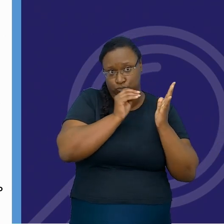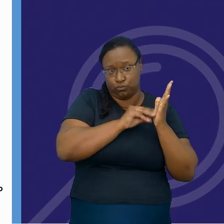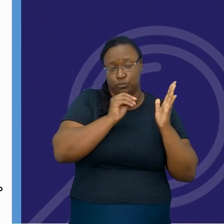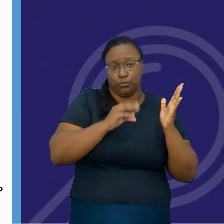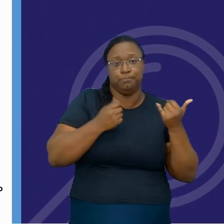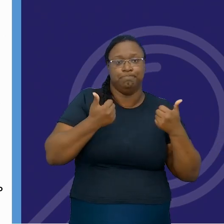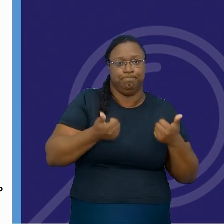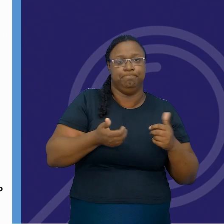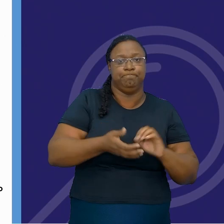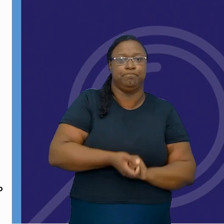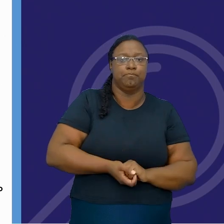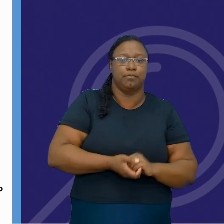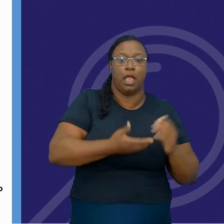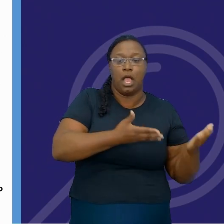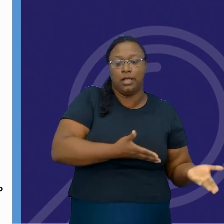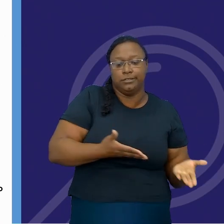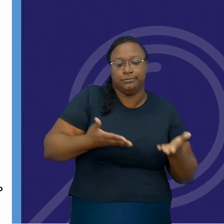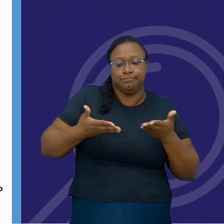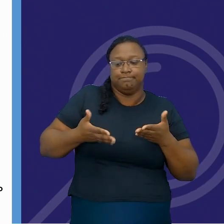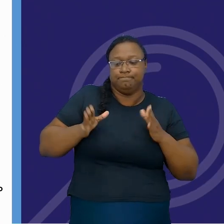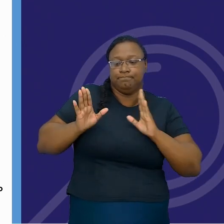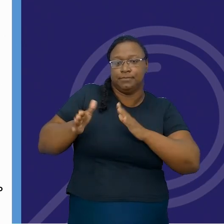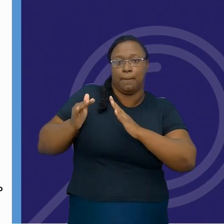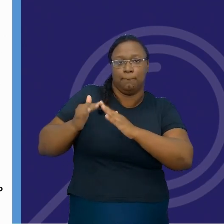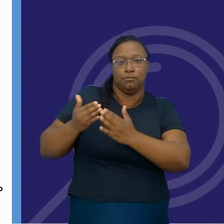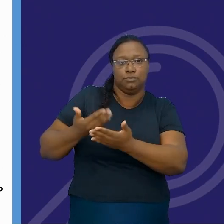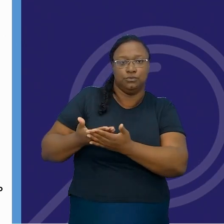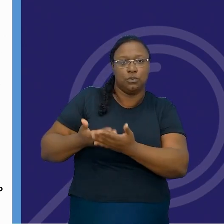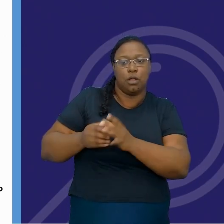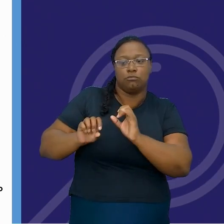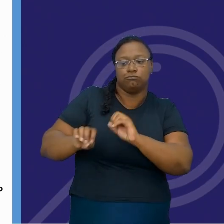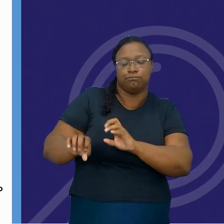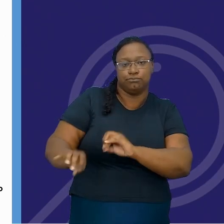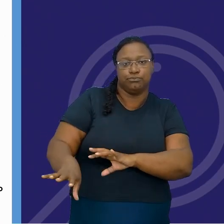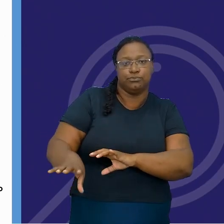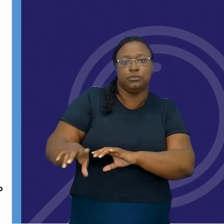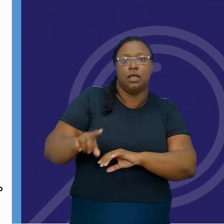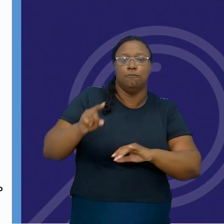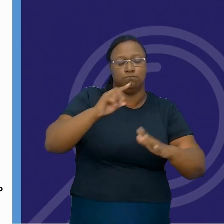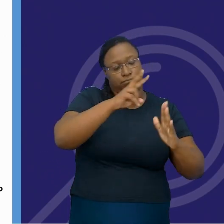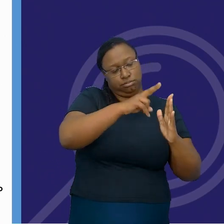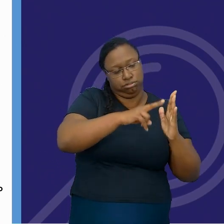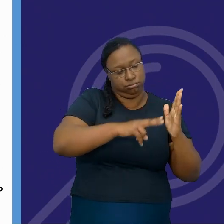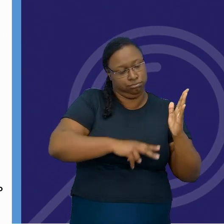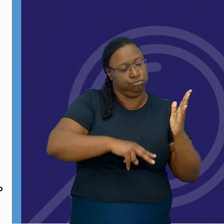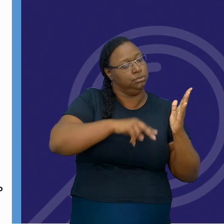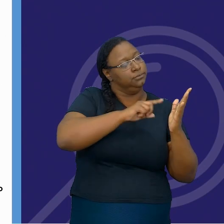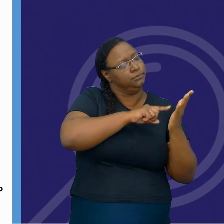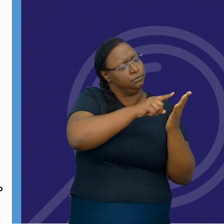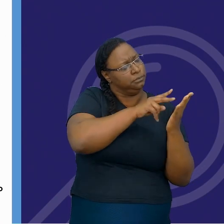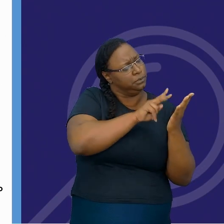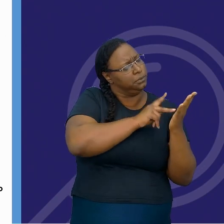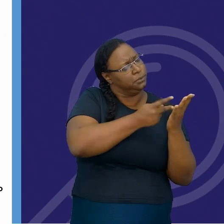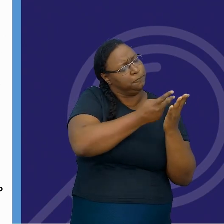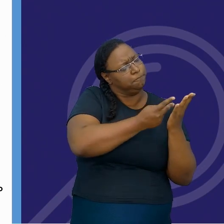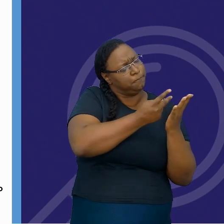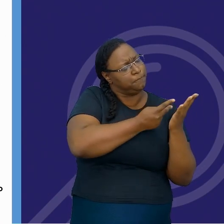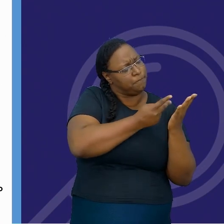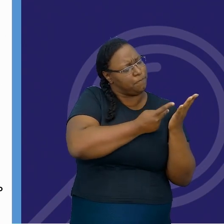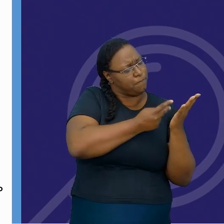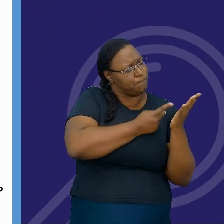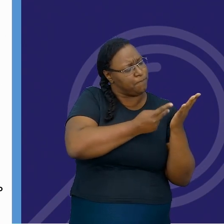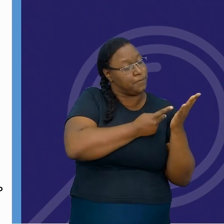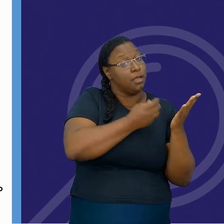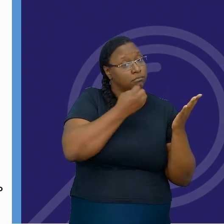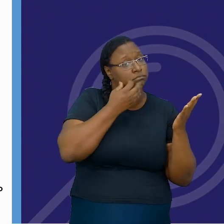também. Selecionar algumas informações, né? Vai lá no índice, procura algumas informações. Eu acredito que vale